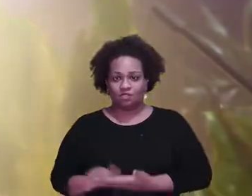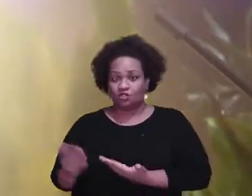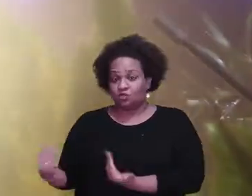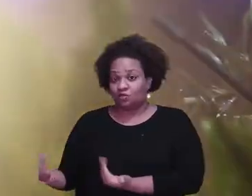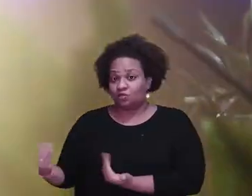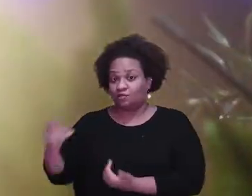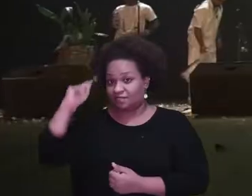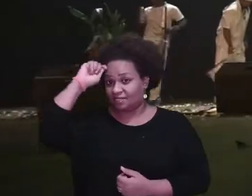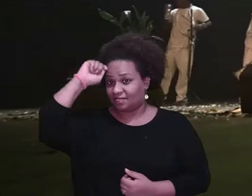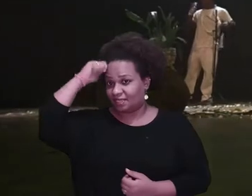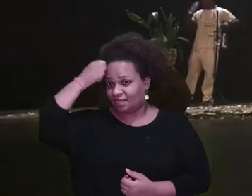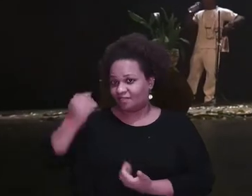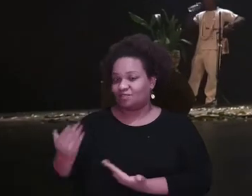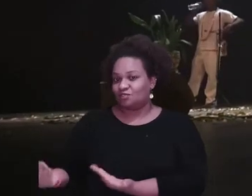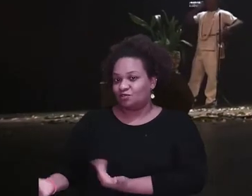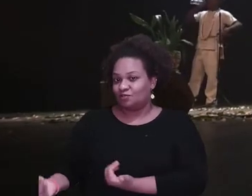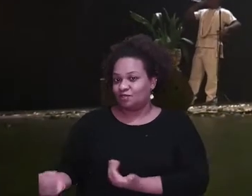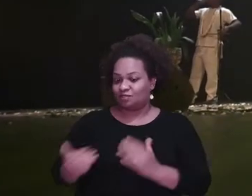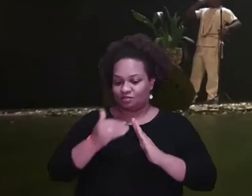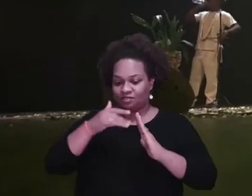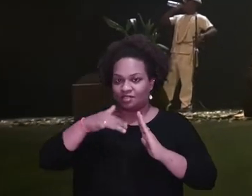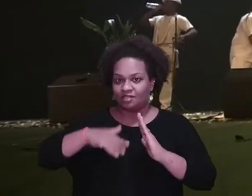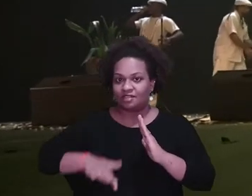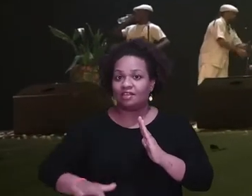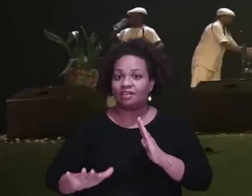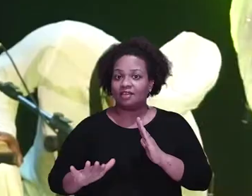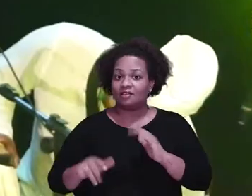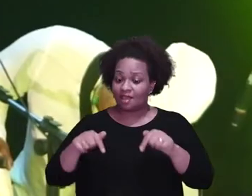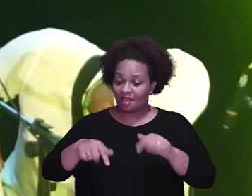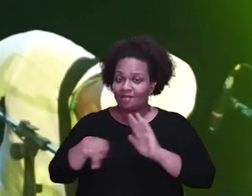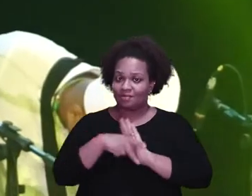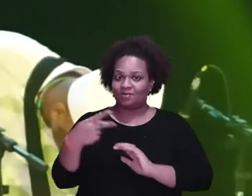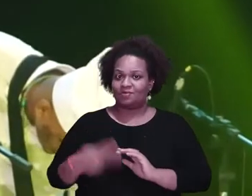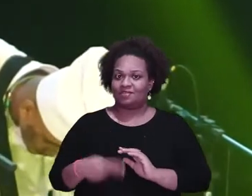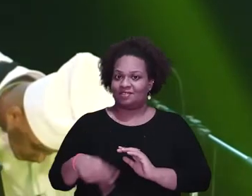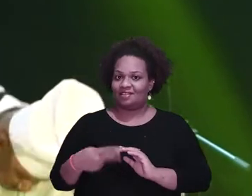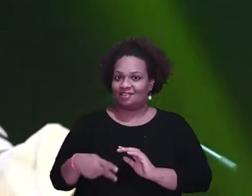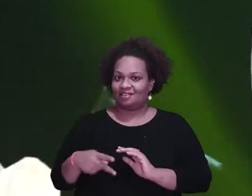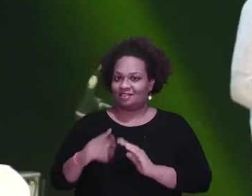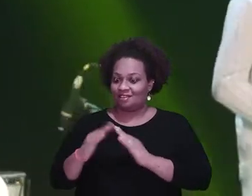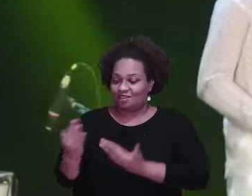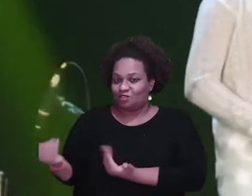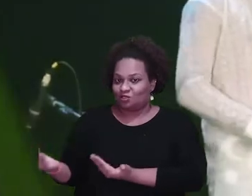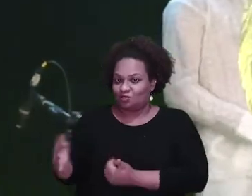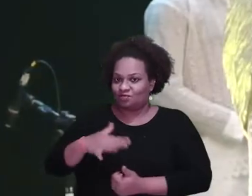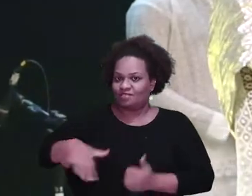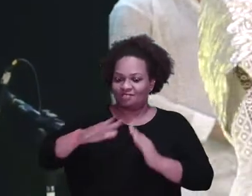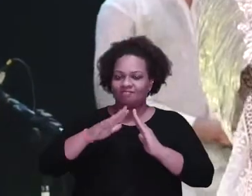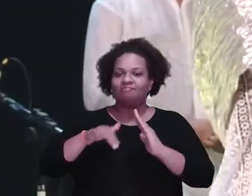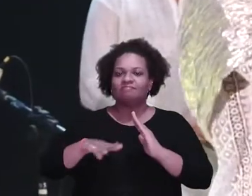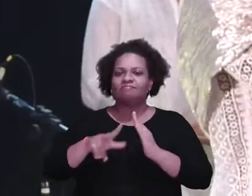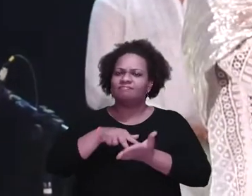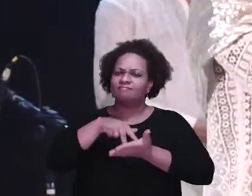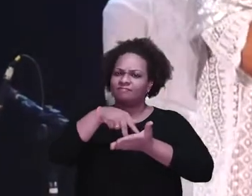a juventude Negra Juventude de terreiro é a juventude de se afastar só fosse babá orixalá Fofo